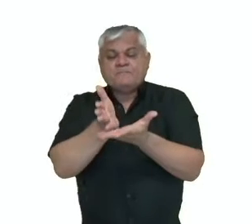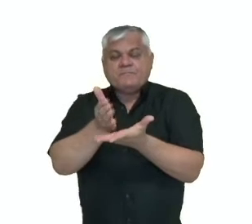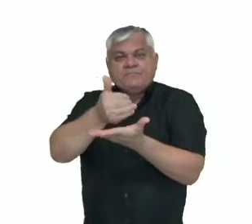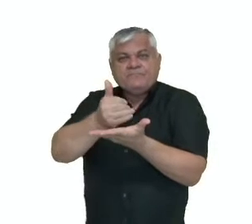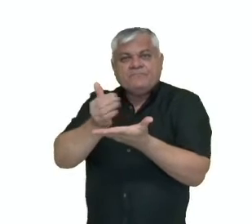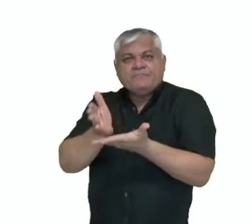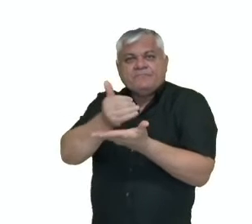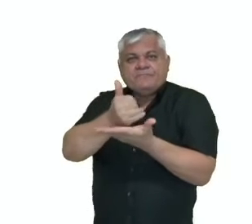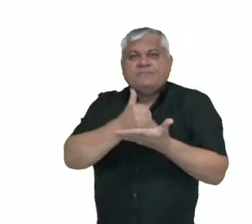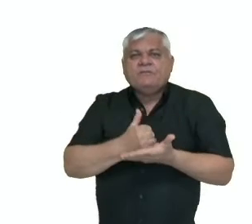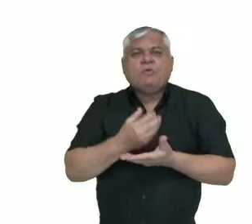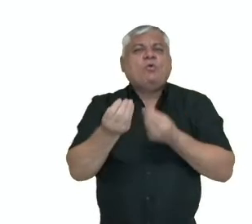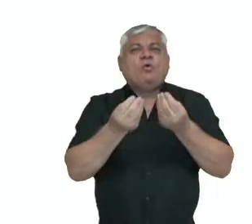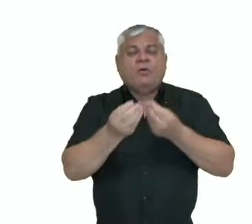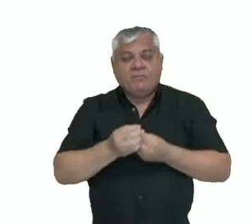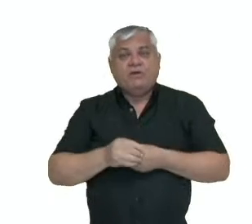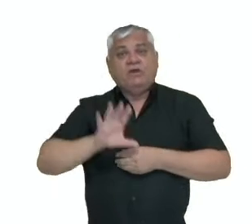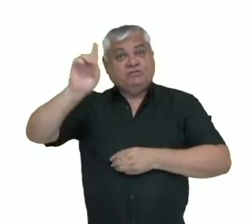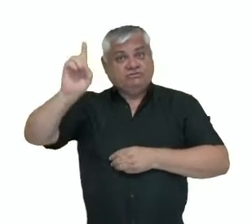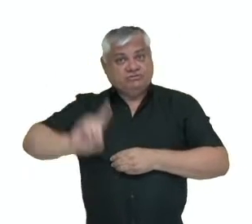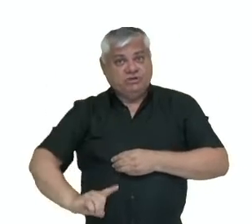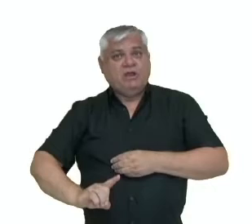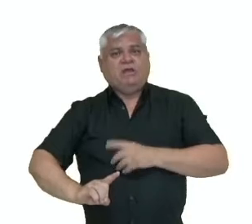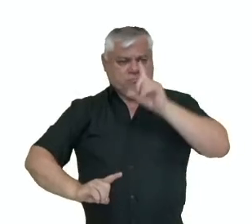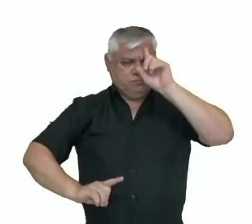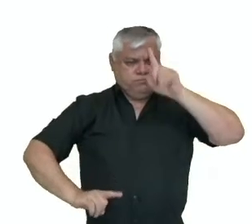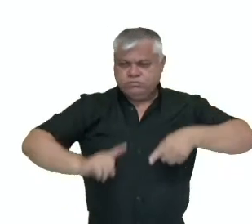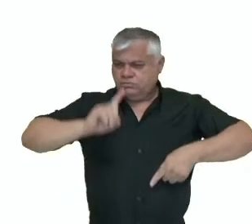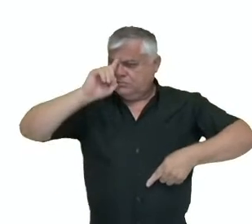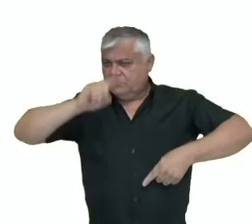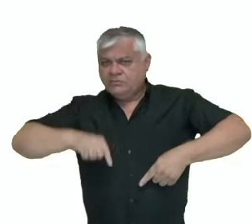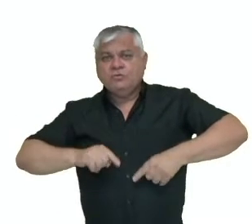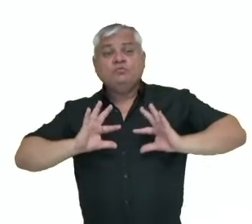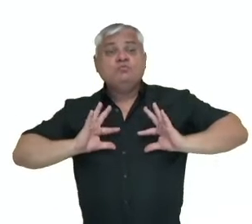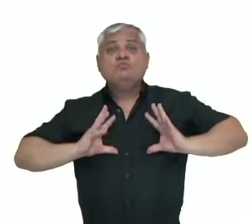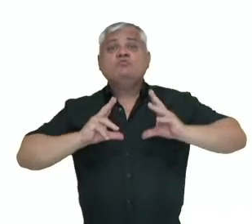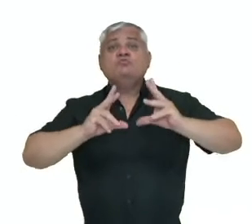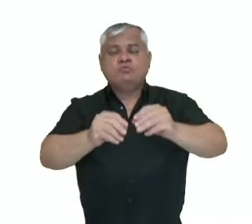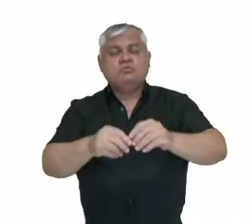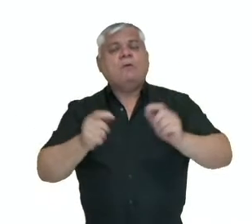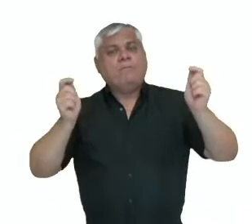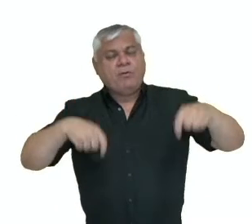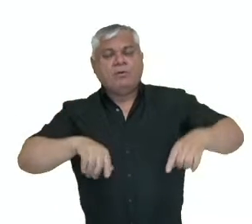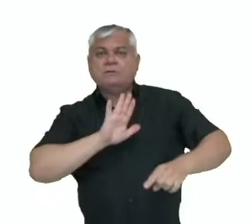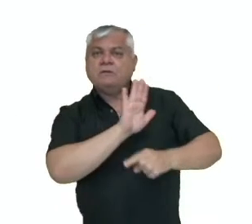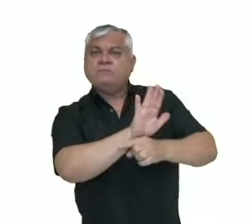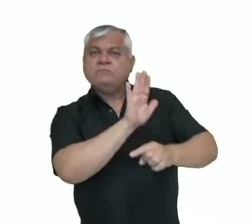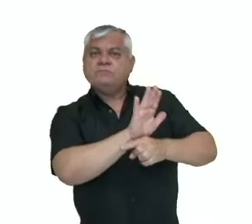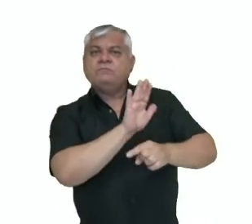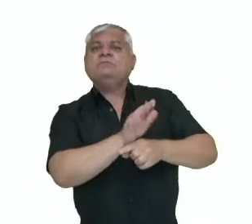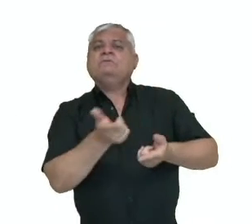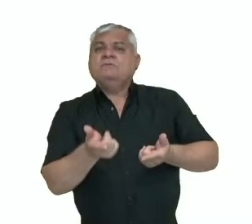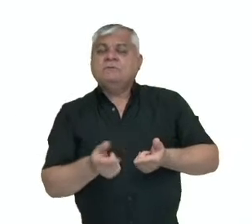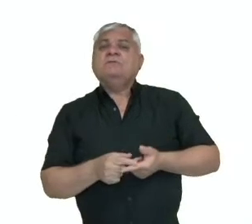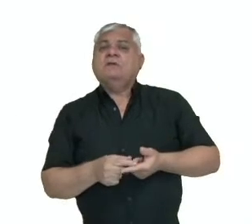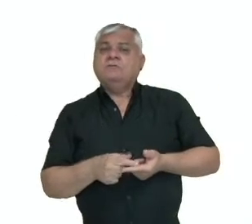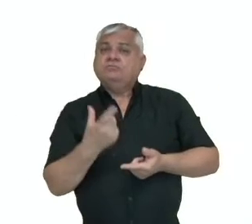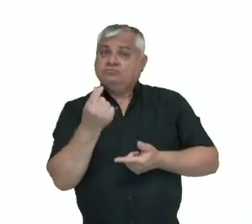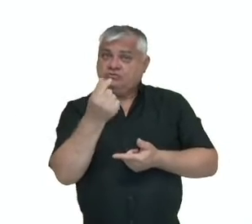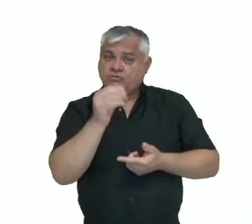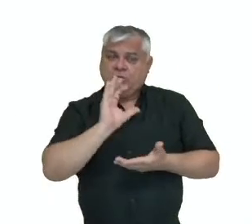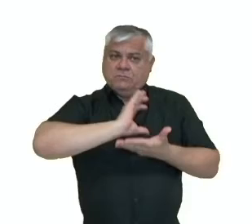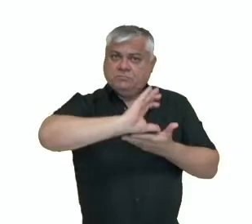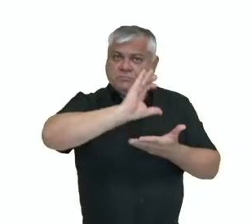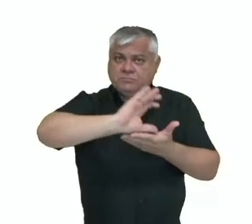seja, eles, além de ter direito a tomar decisões, os cooperados têm o dever de contribuir para o capital da organização.